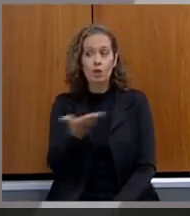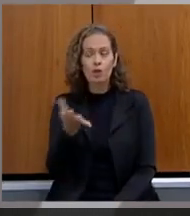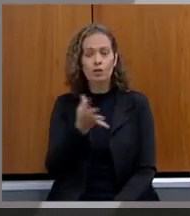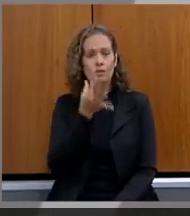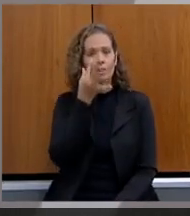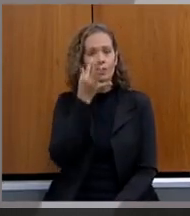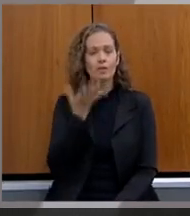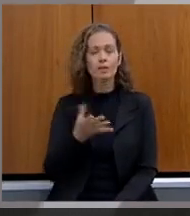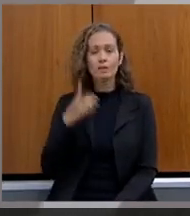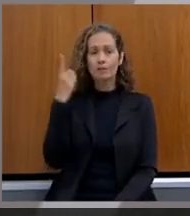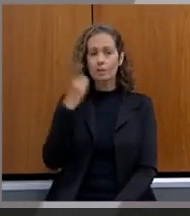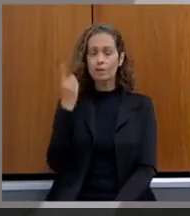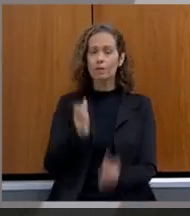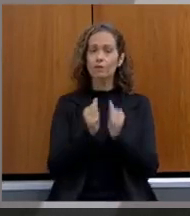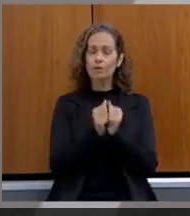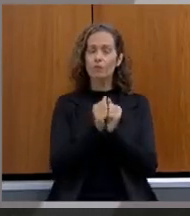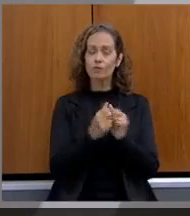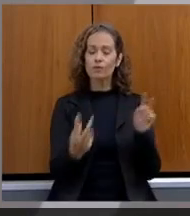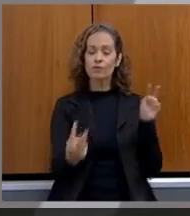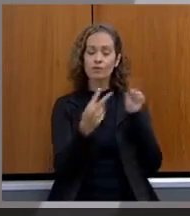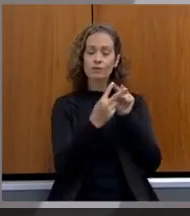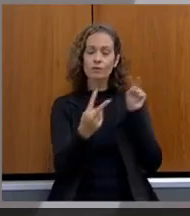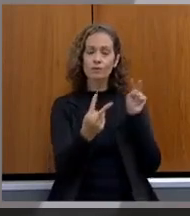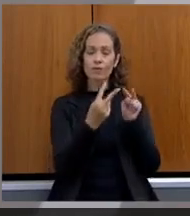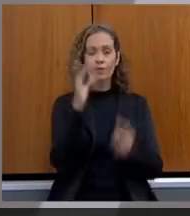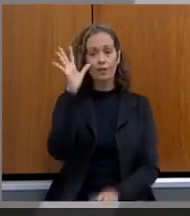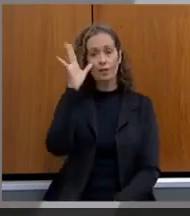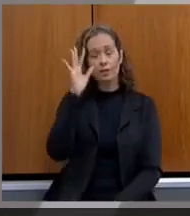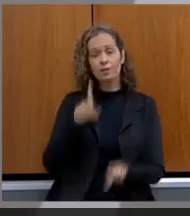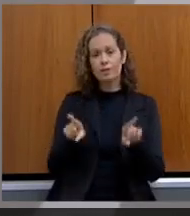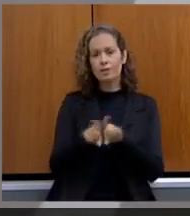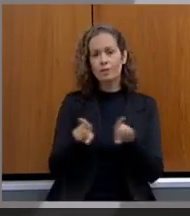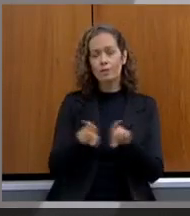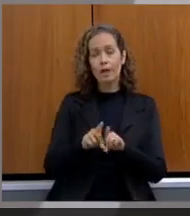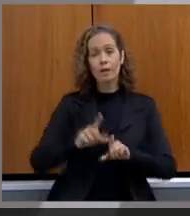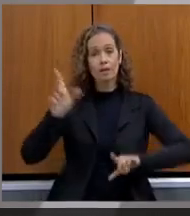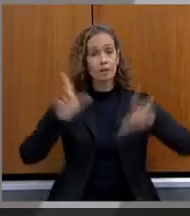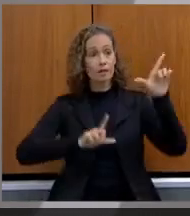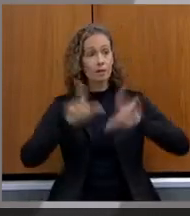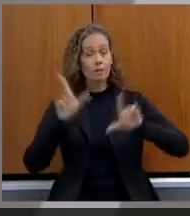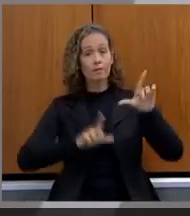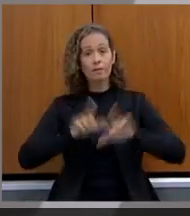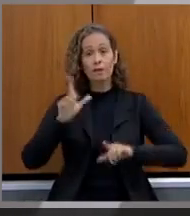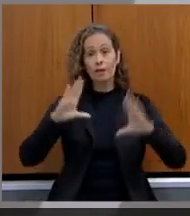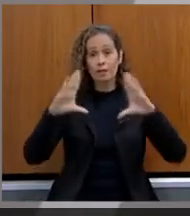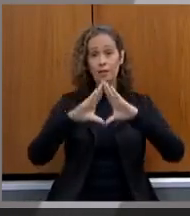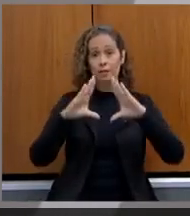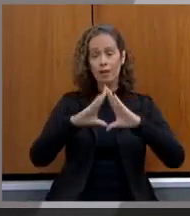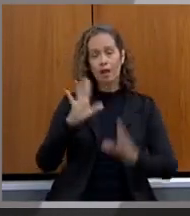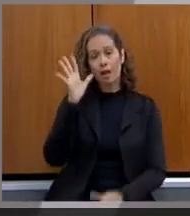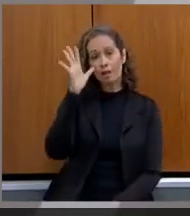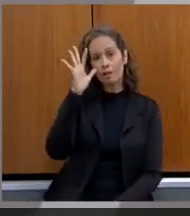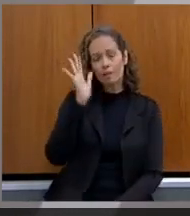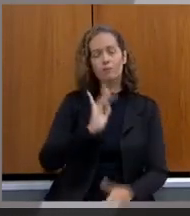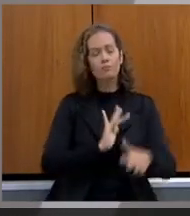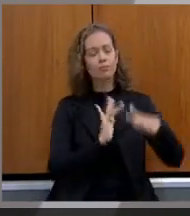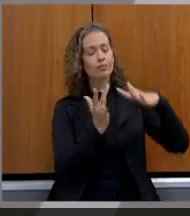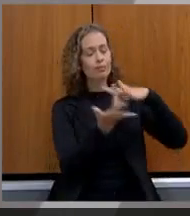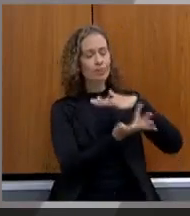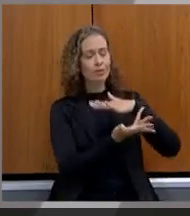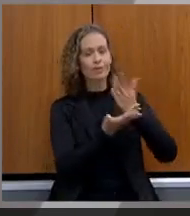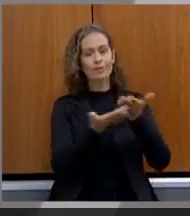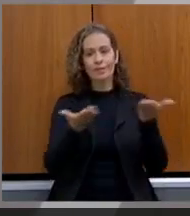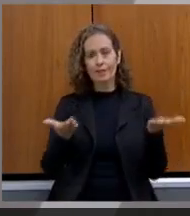deputados que estão conosco virtualmente todos que nos assistem pela TV assembleia e pelas redes sociais